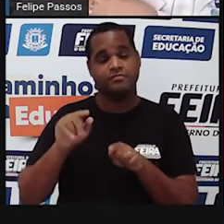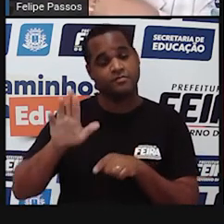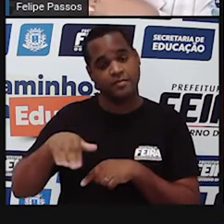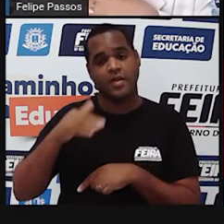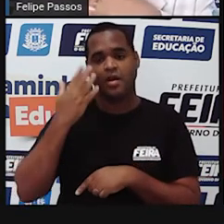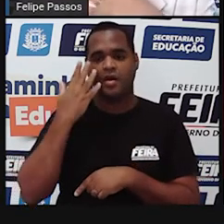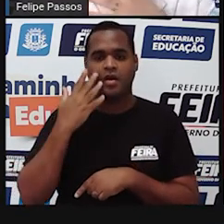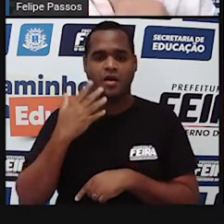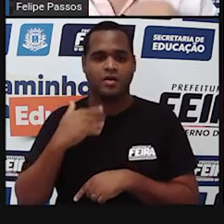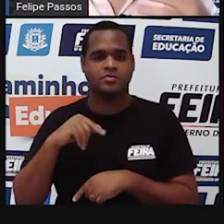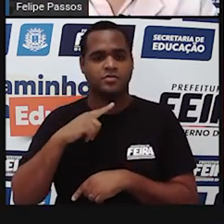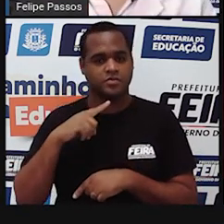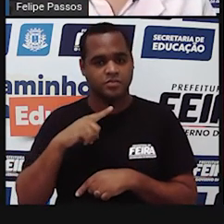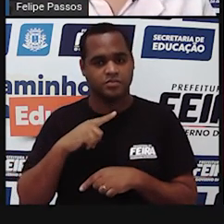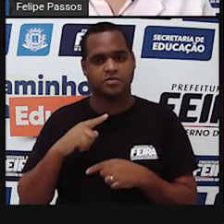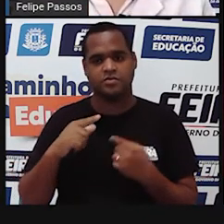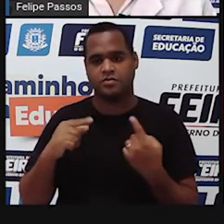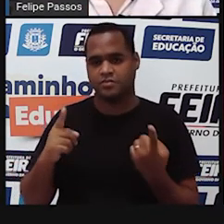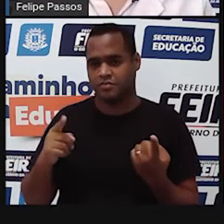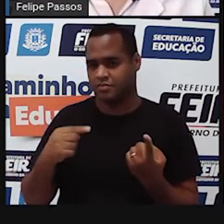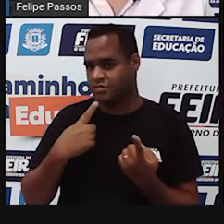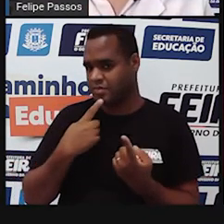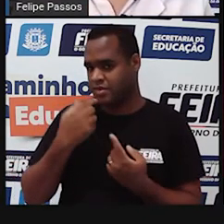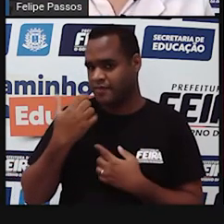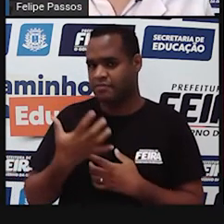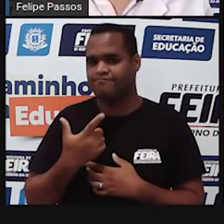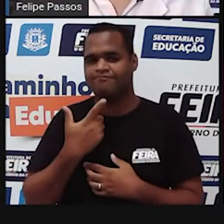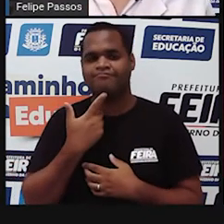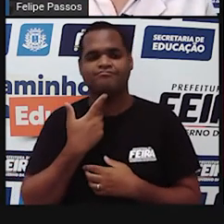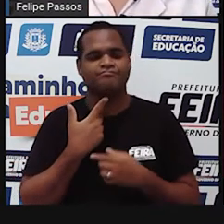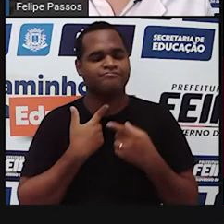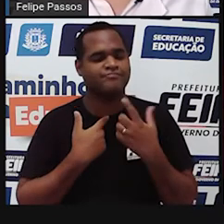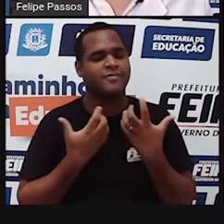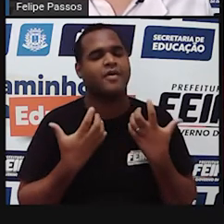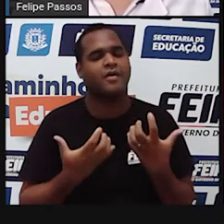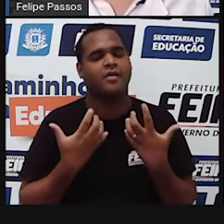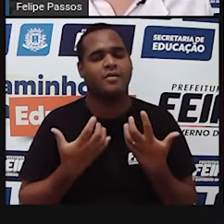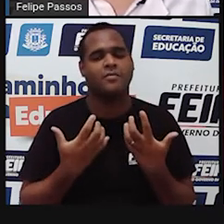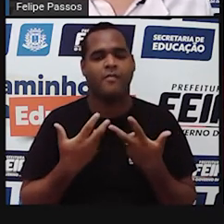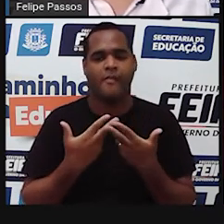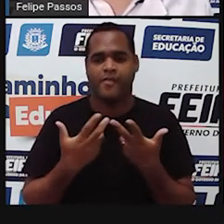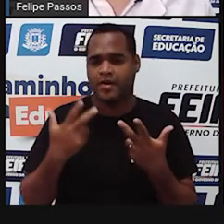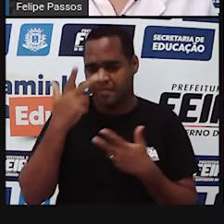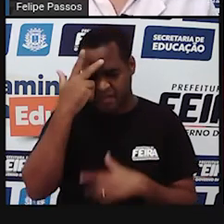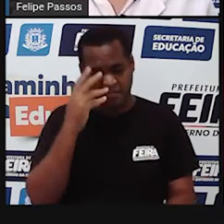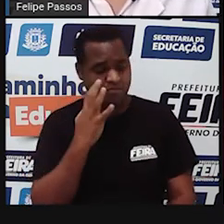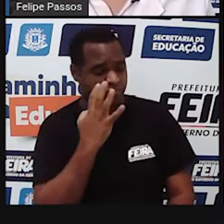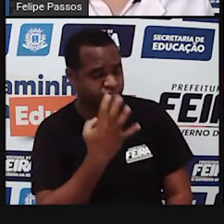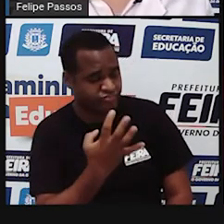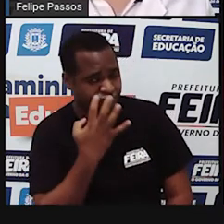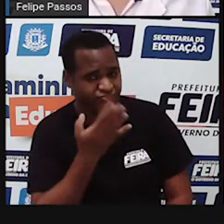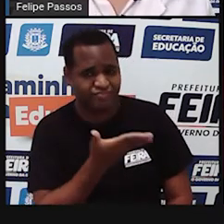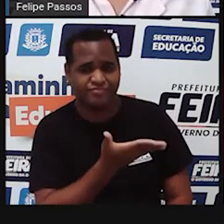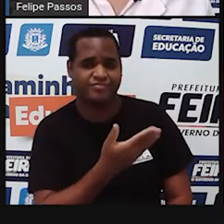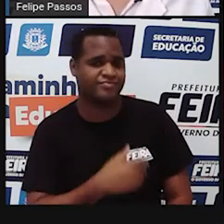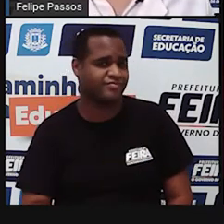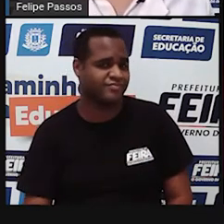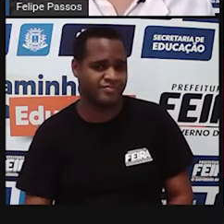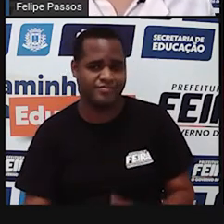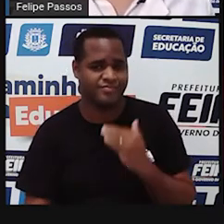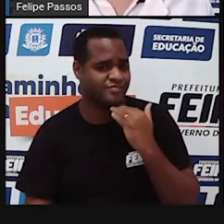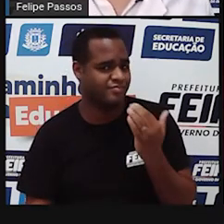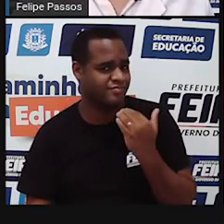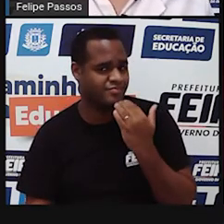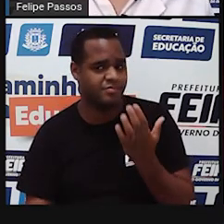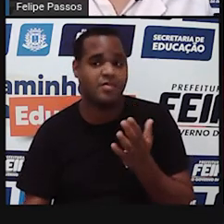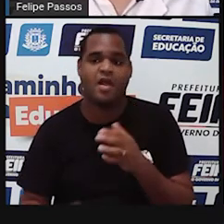têm... O que elas dizem, o que elas querem, o que elas pensam, não é levado em consideração. Muitas vezes, pessoas de